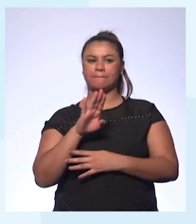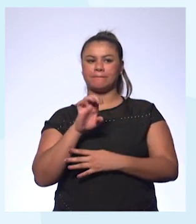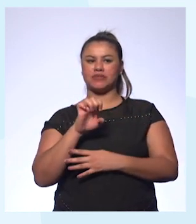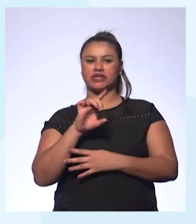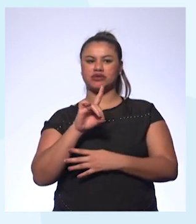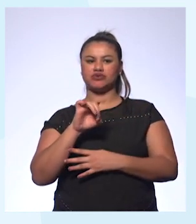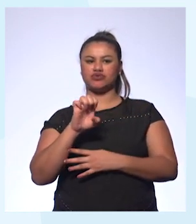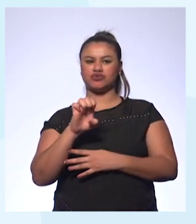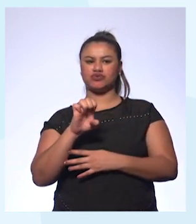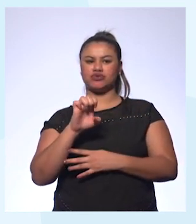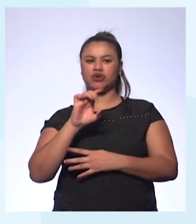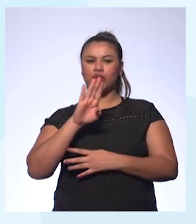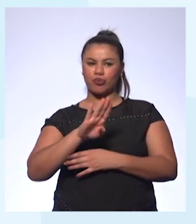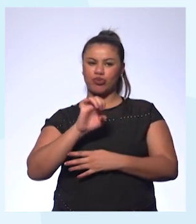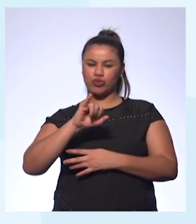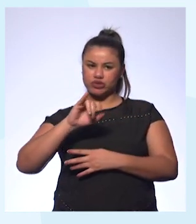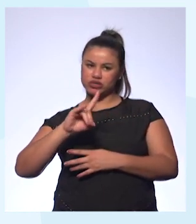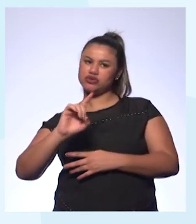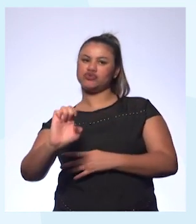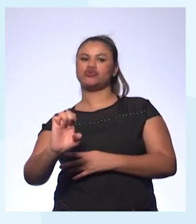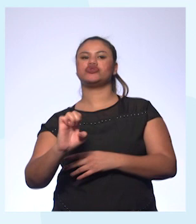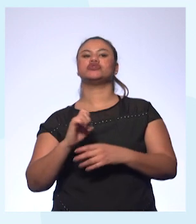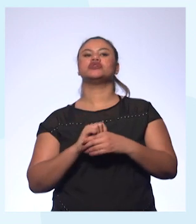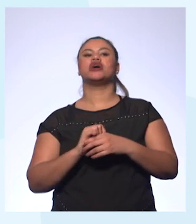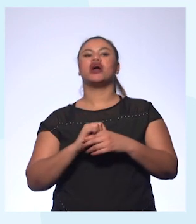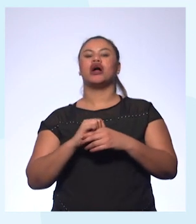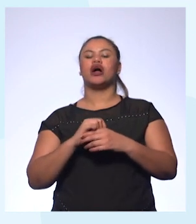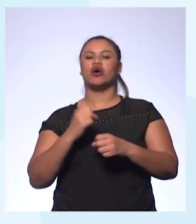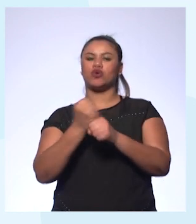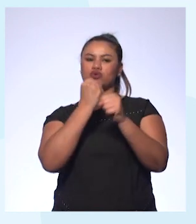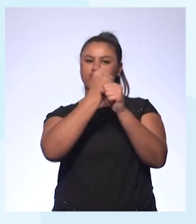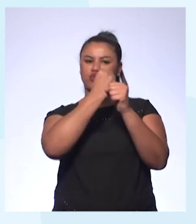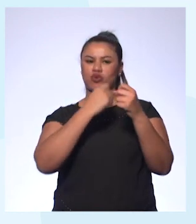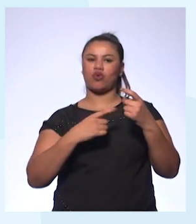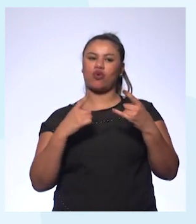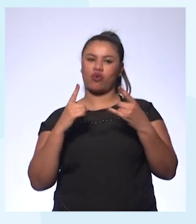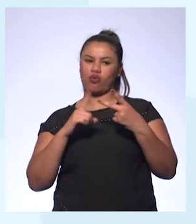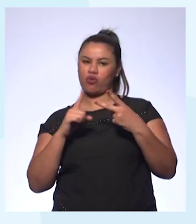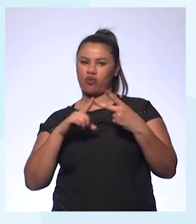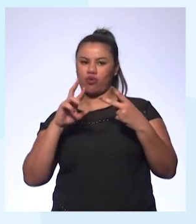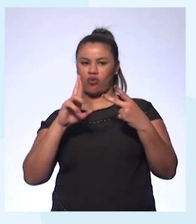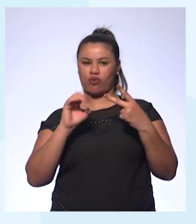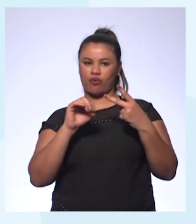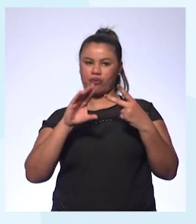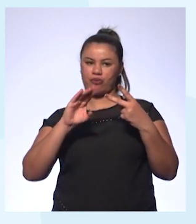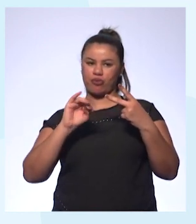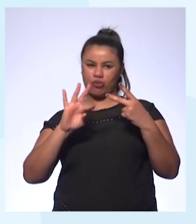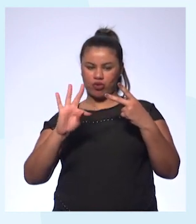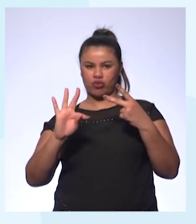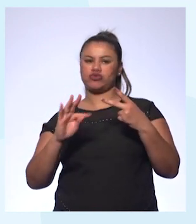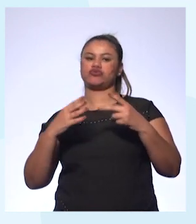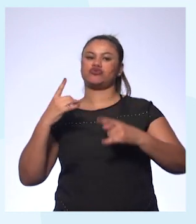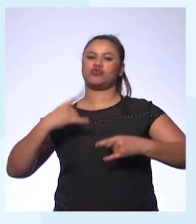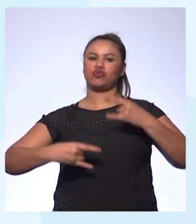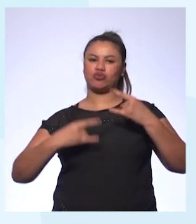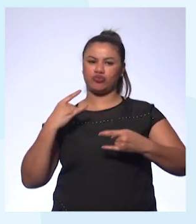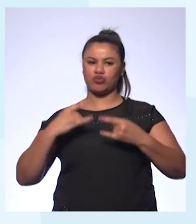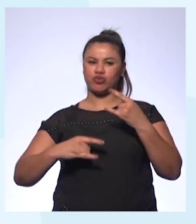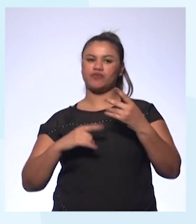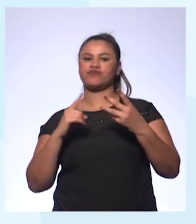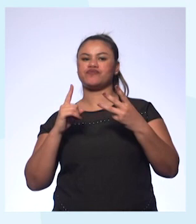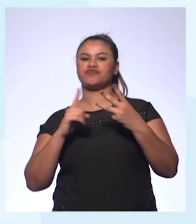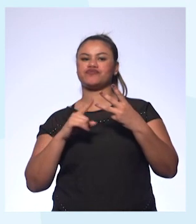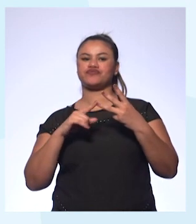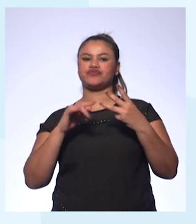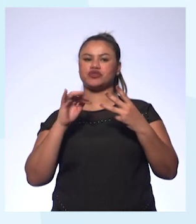in a few Hours um tom fio é poucos poucos anos fillers em poucos anos inaf Wheels